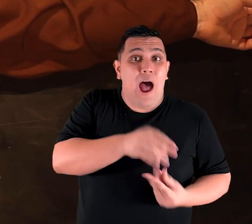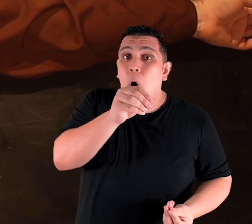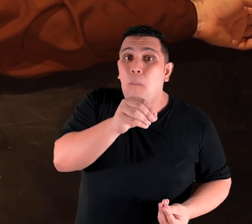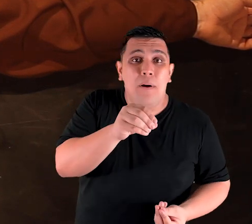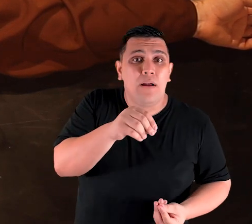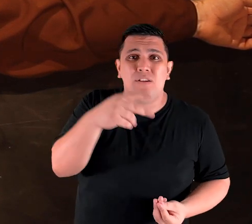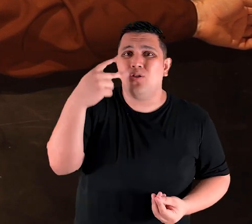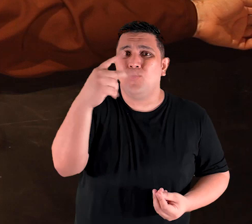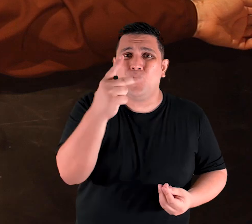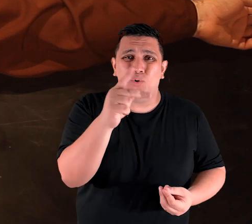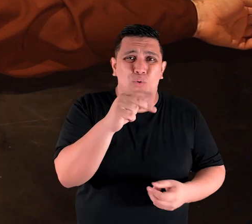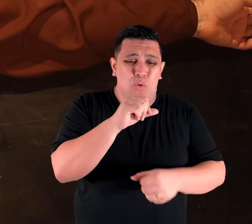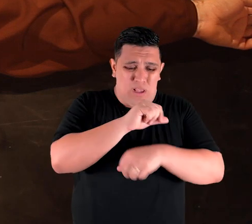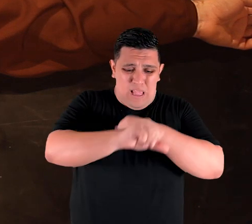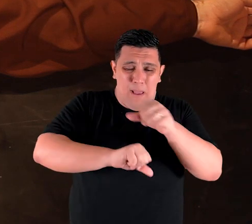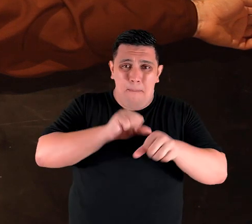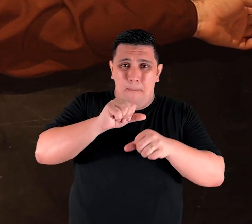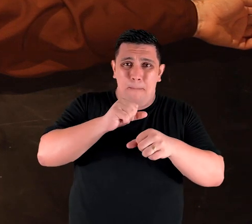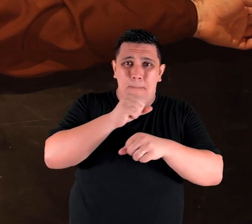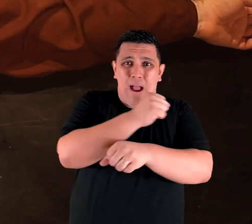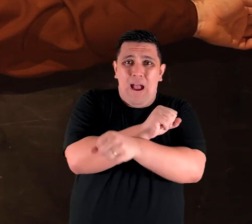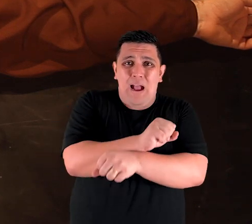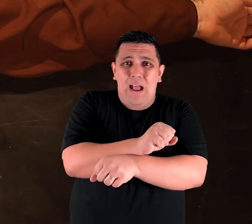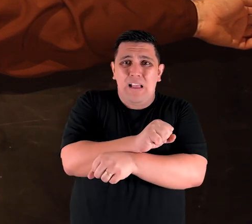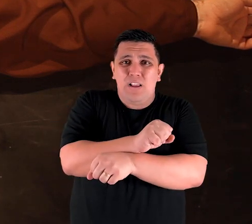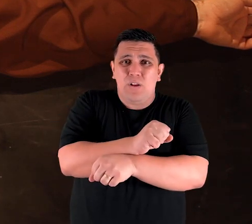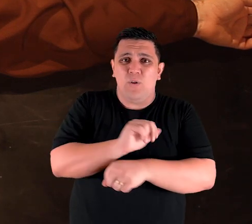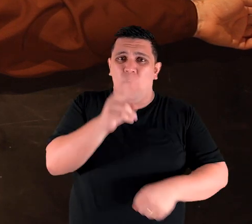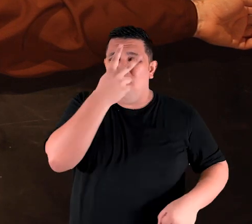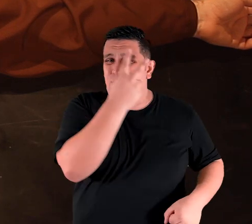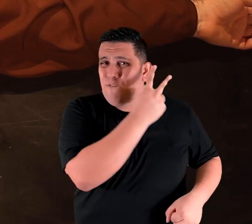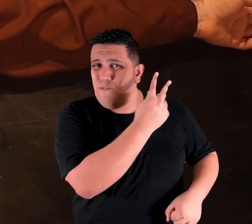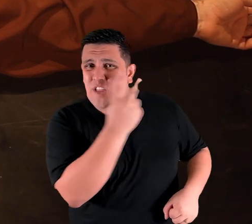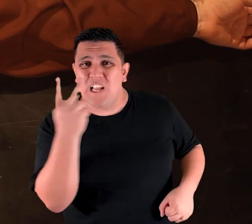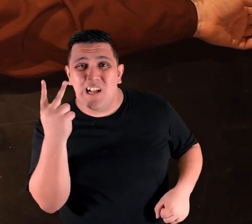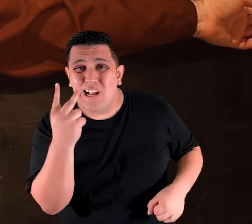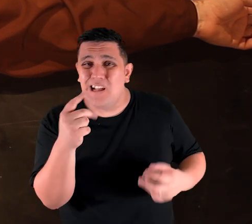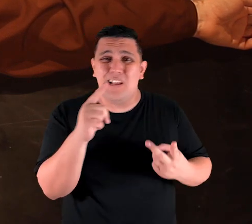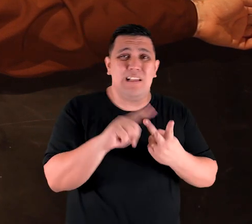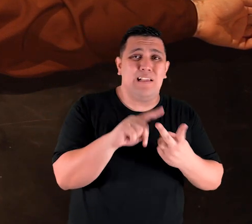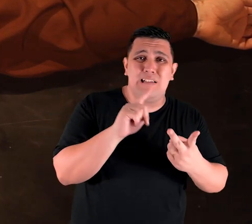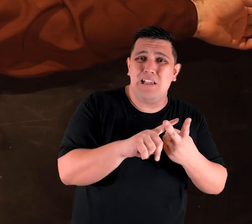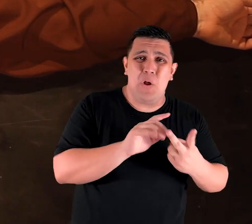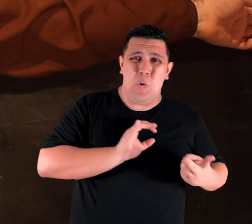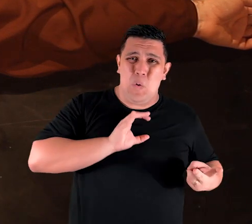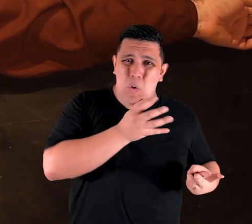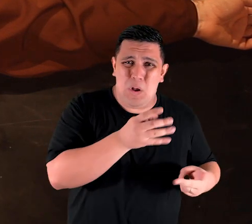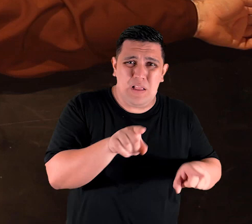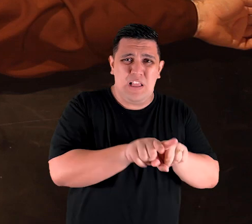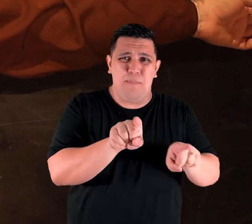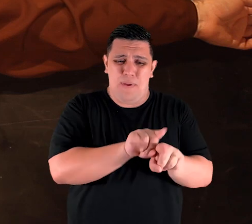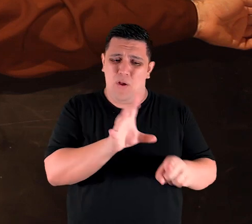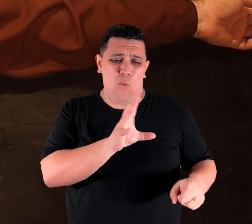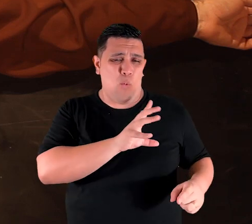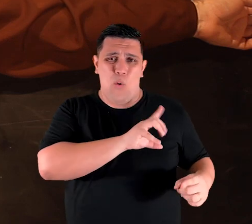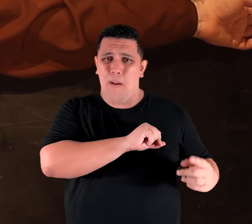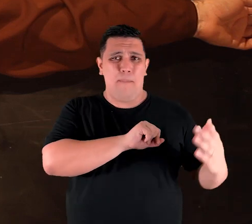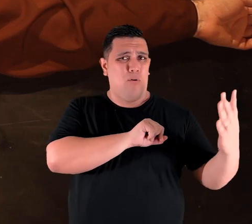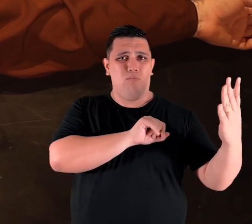as amarras do rancor, a vingança como ato pretendido e até o amor não